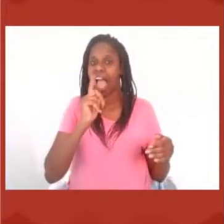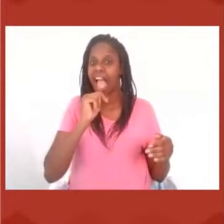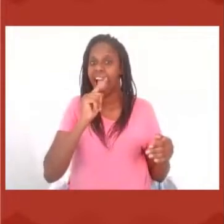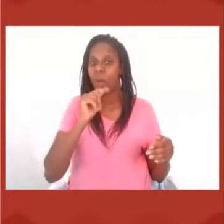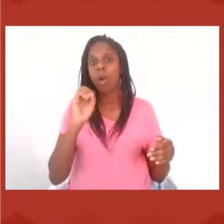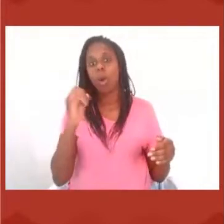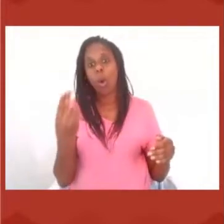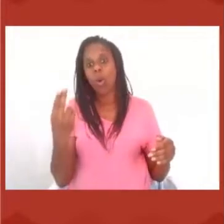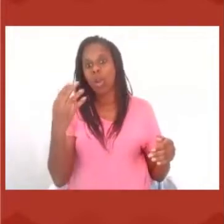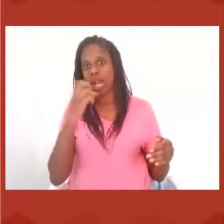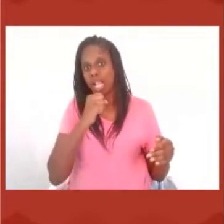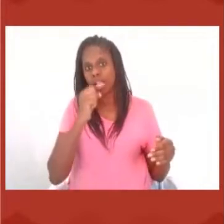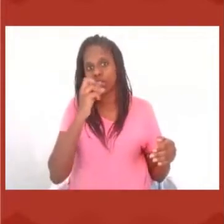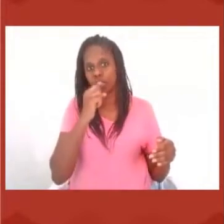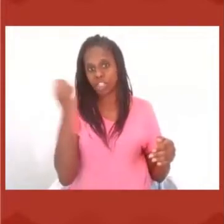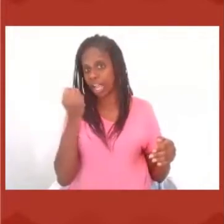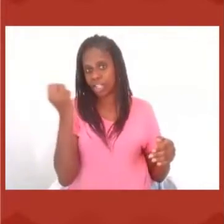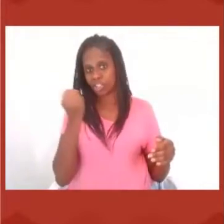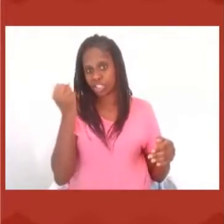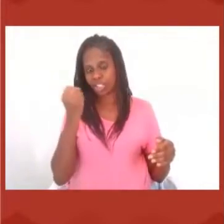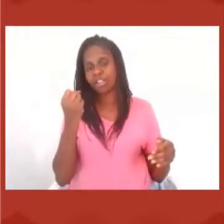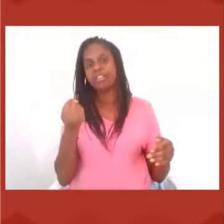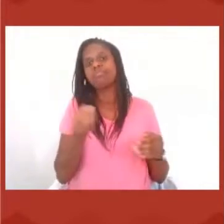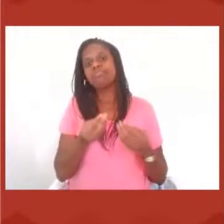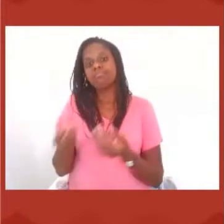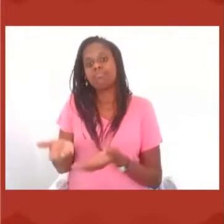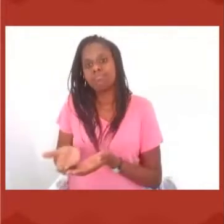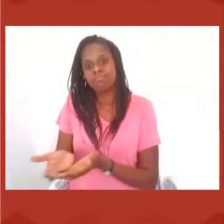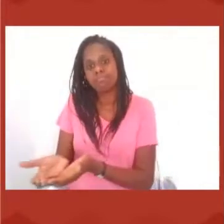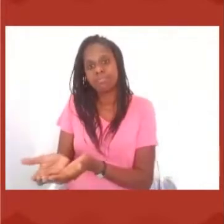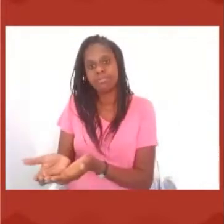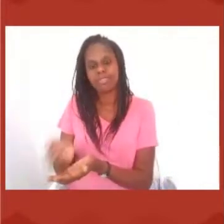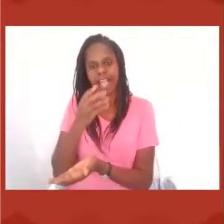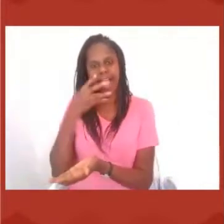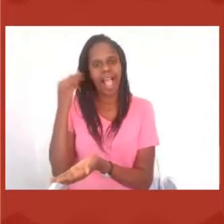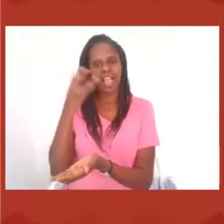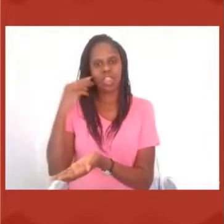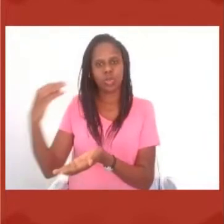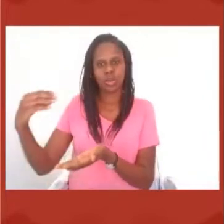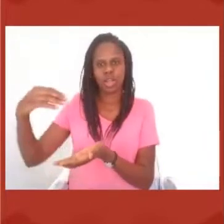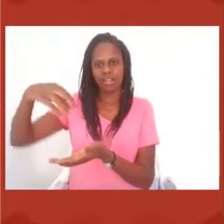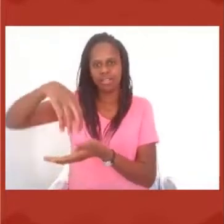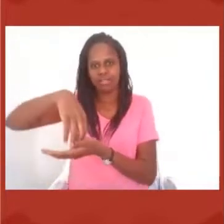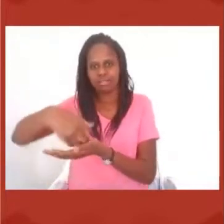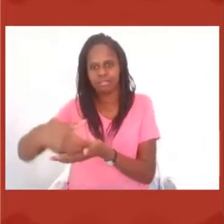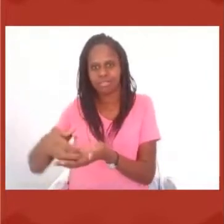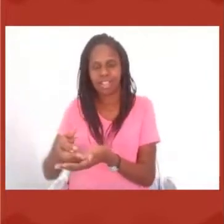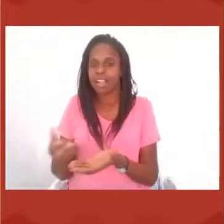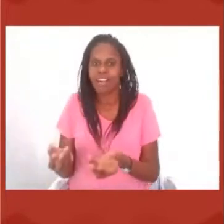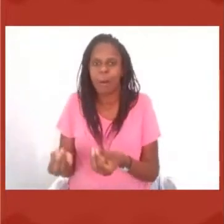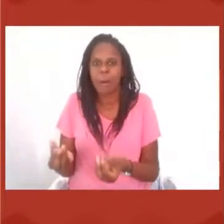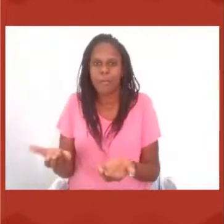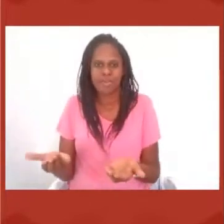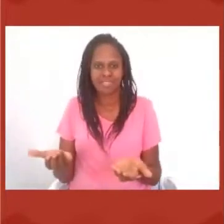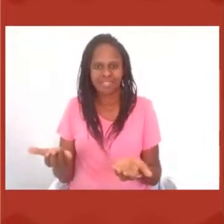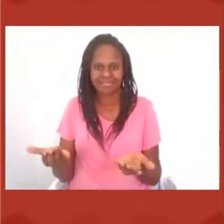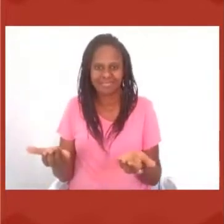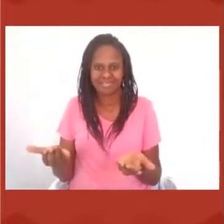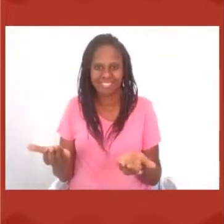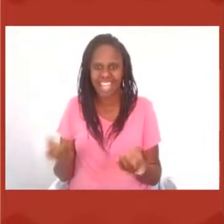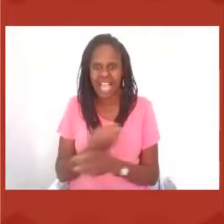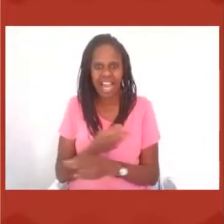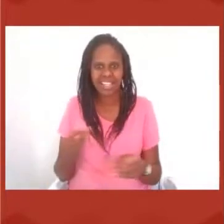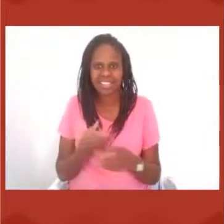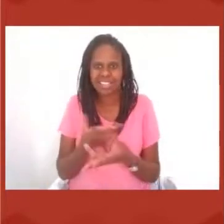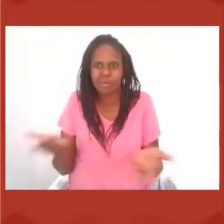leite para o gato, faria com que ele se conformasse melhor ao recipiente no qual ele entra ou não? Eu não sei. Ótimo qual que é a relação ponto,